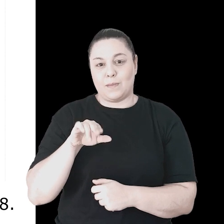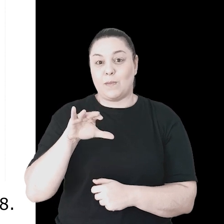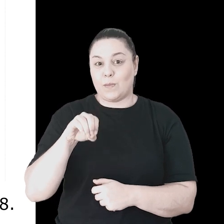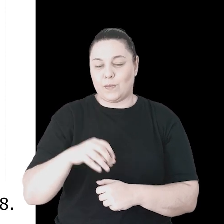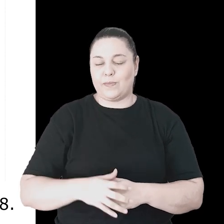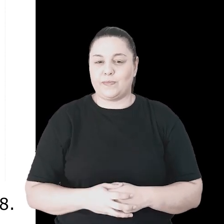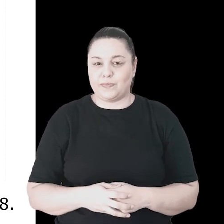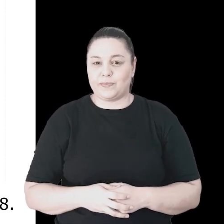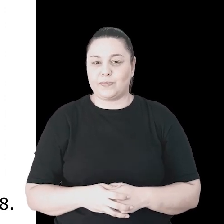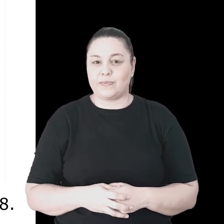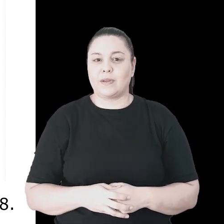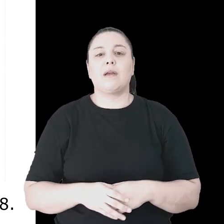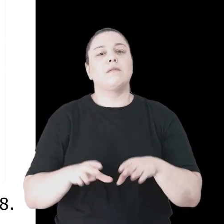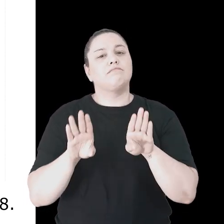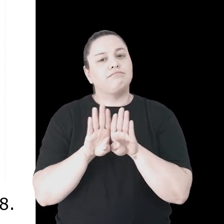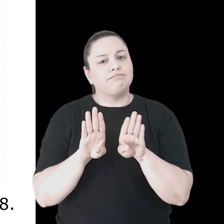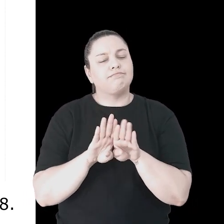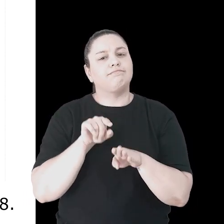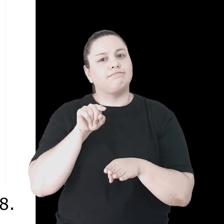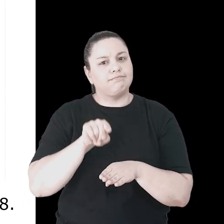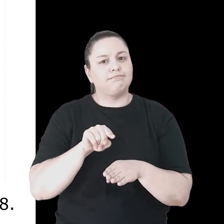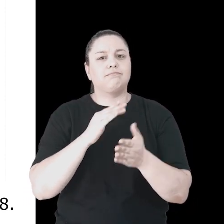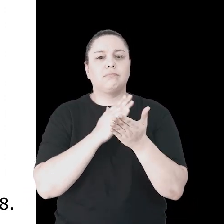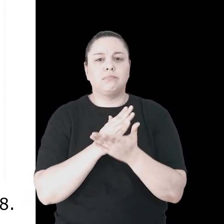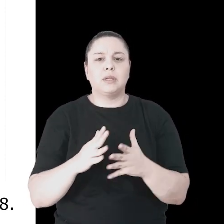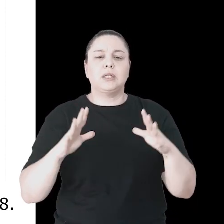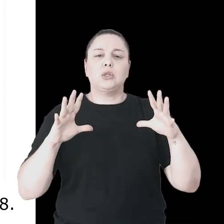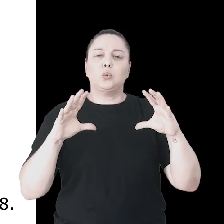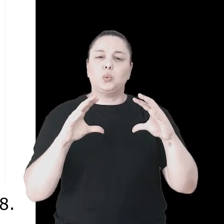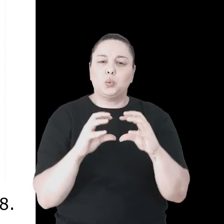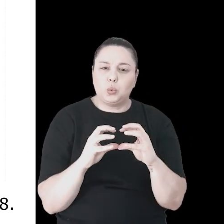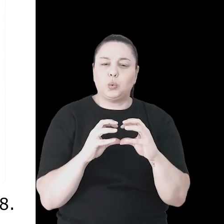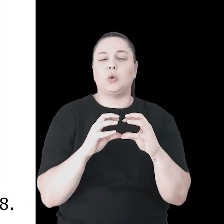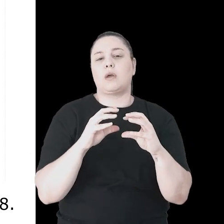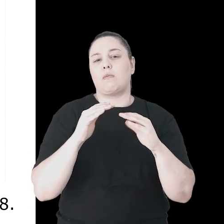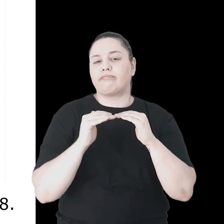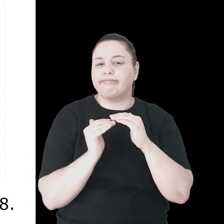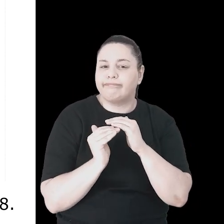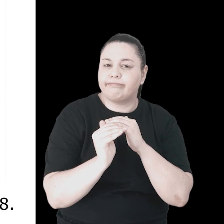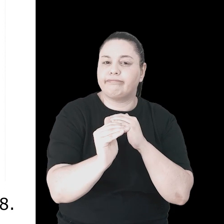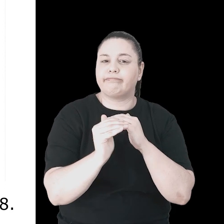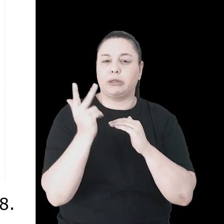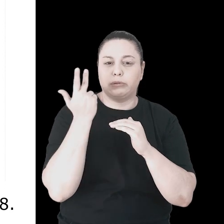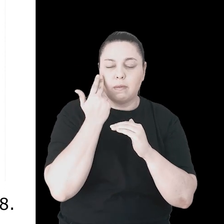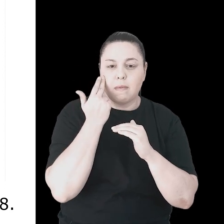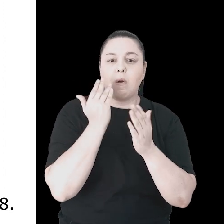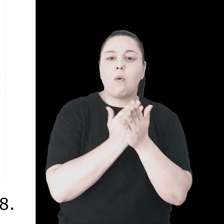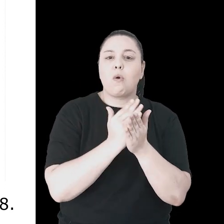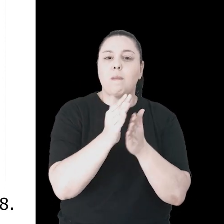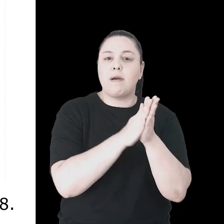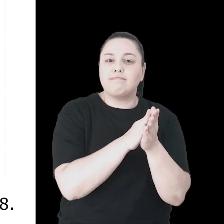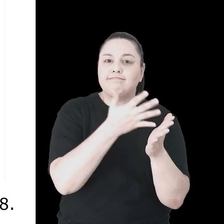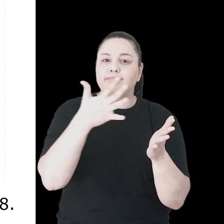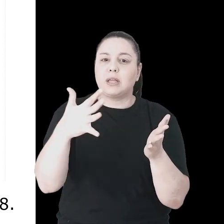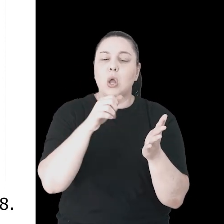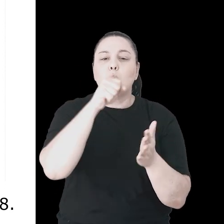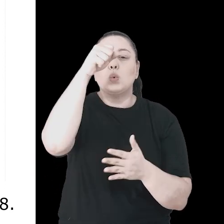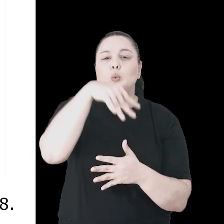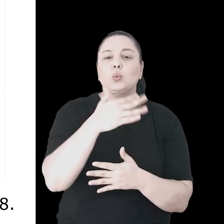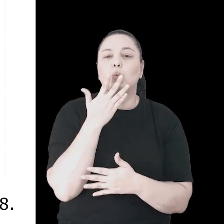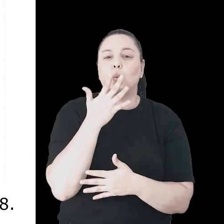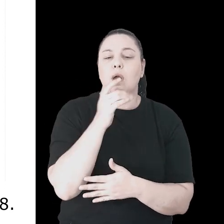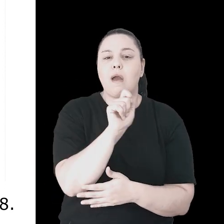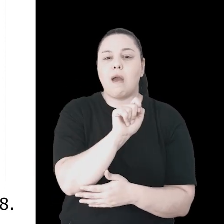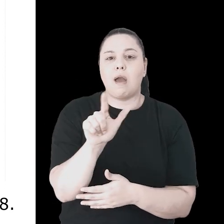carbônico. À medida que a coelenteramida excitada relaxa para o estado fundamental, é emitida uma luz azul,